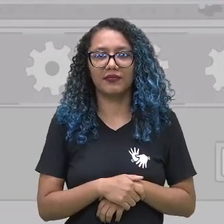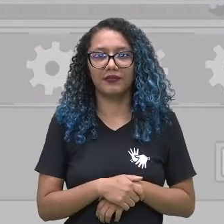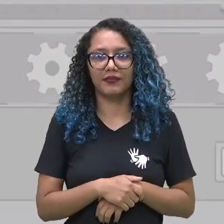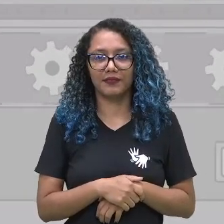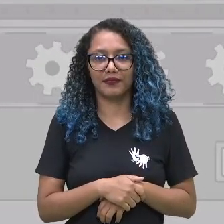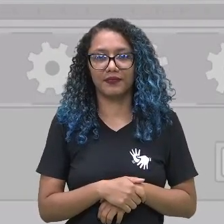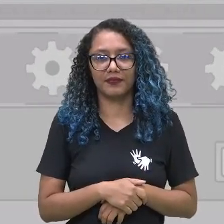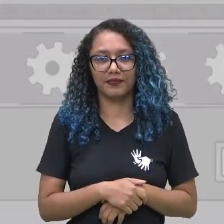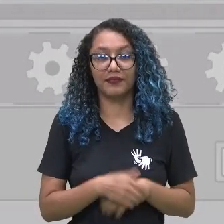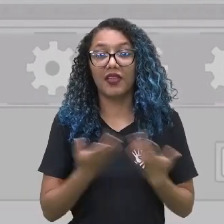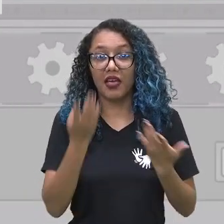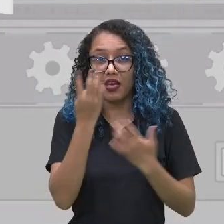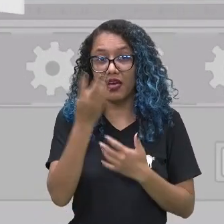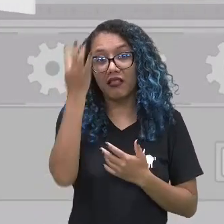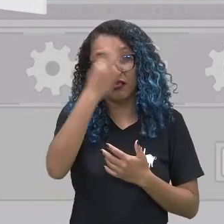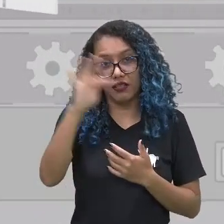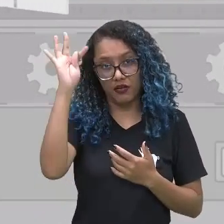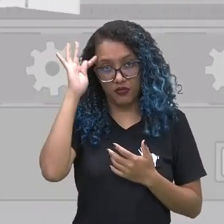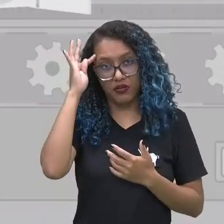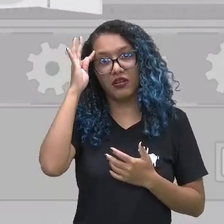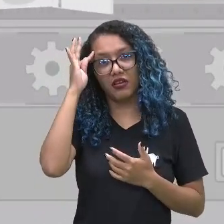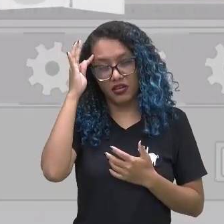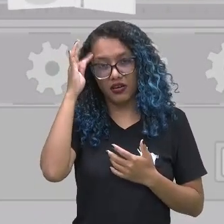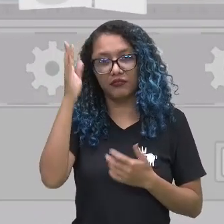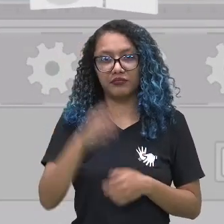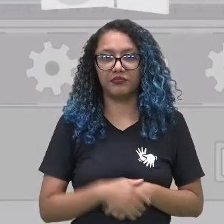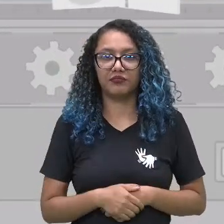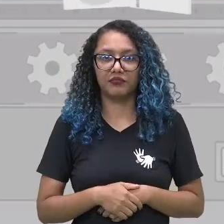os teóricos